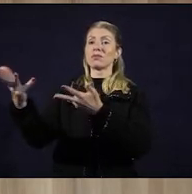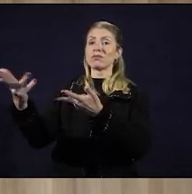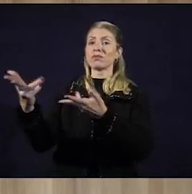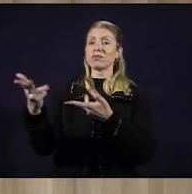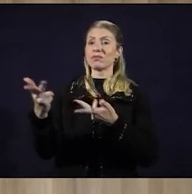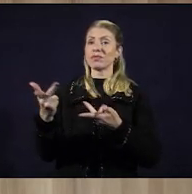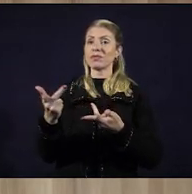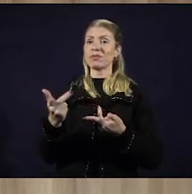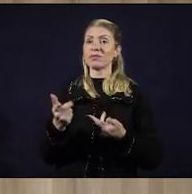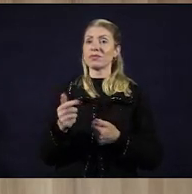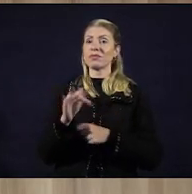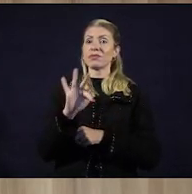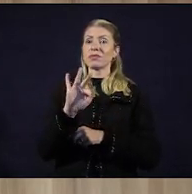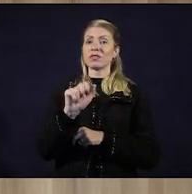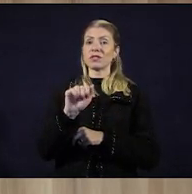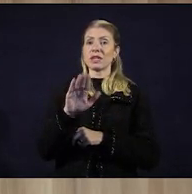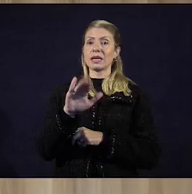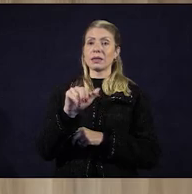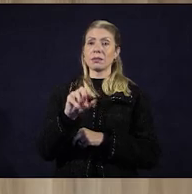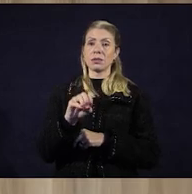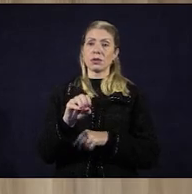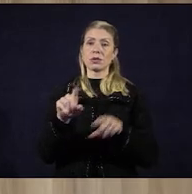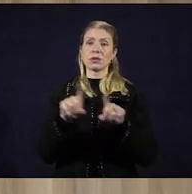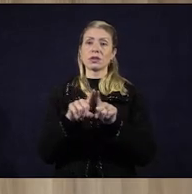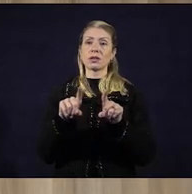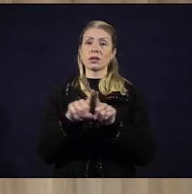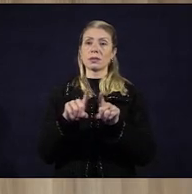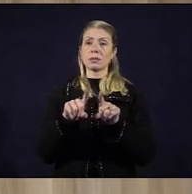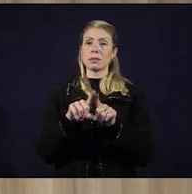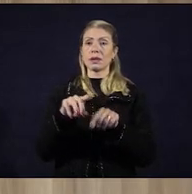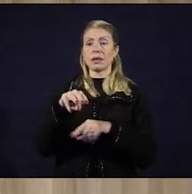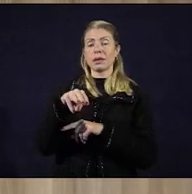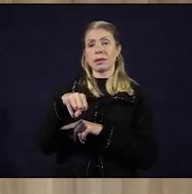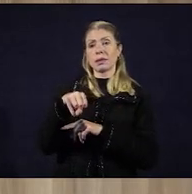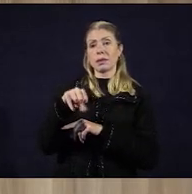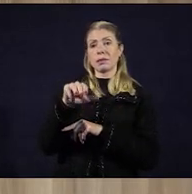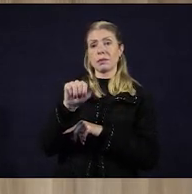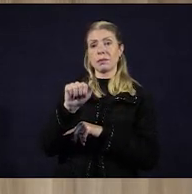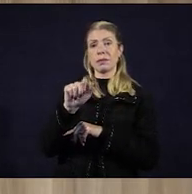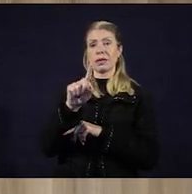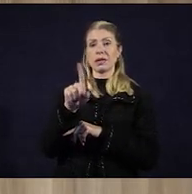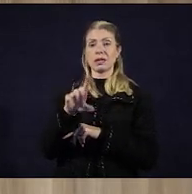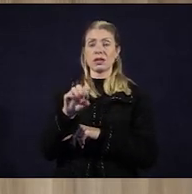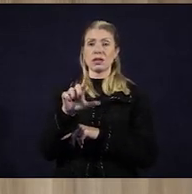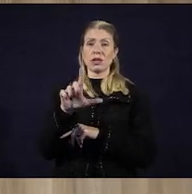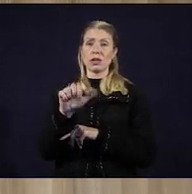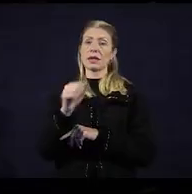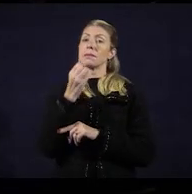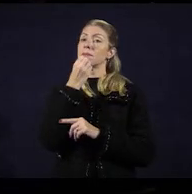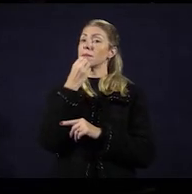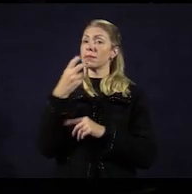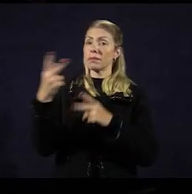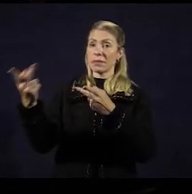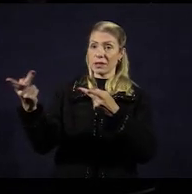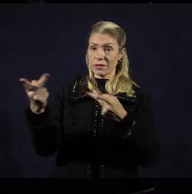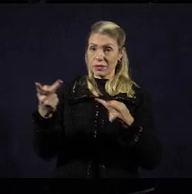e nosso sócio Renato Mazola vai conduzir o papo com ele aqui tá bom Por favor bem-vindos